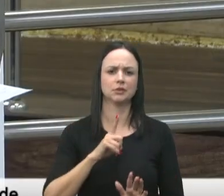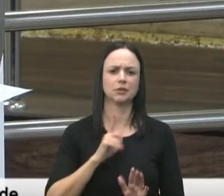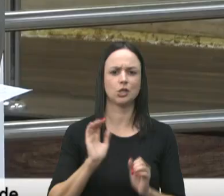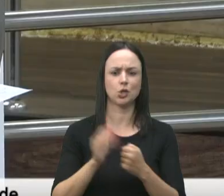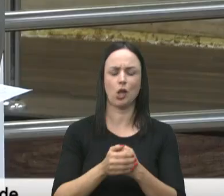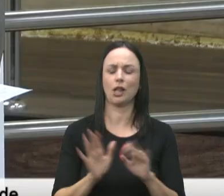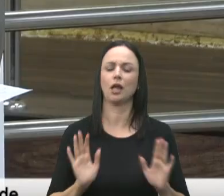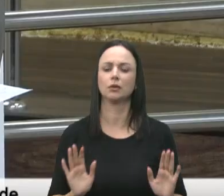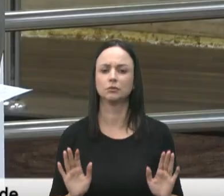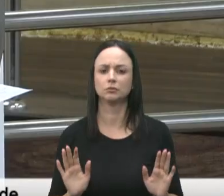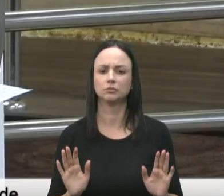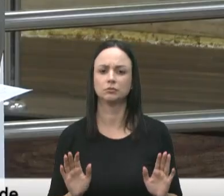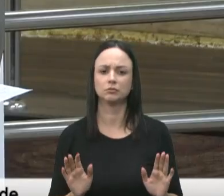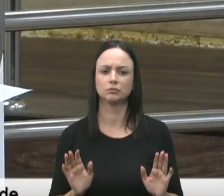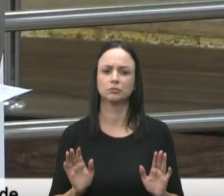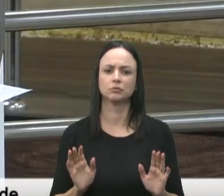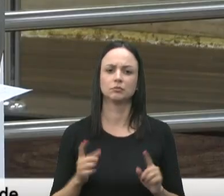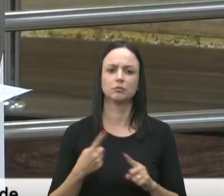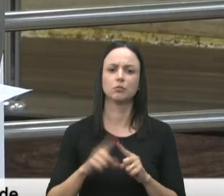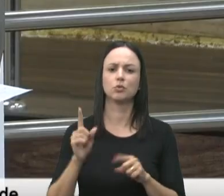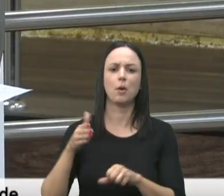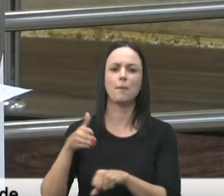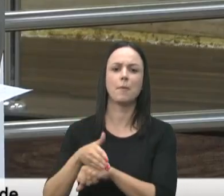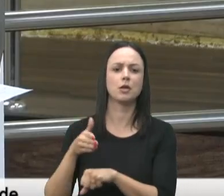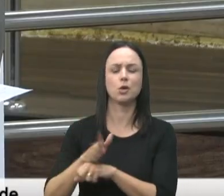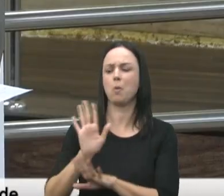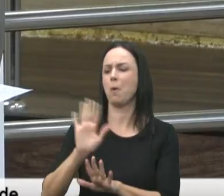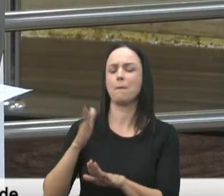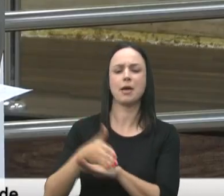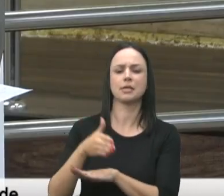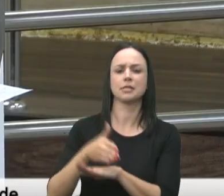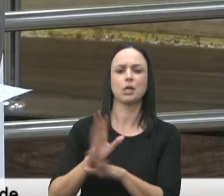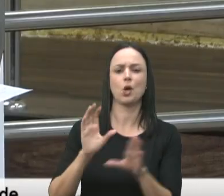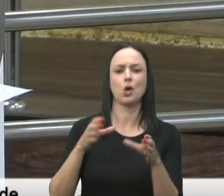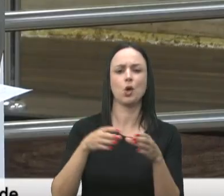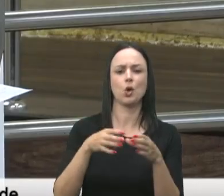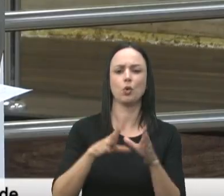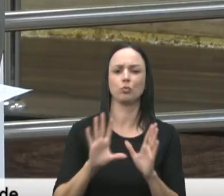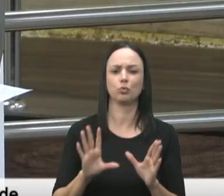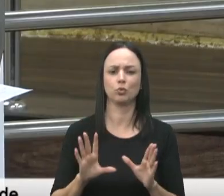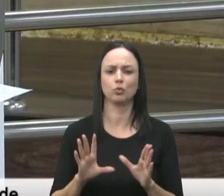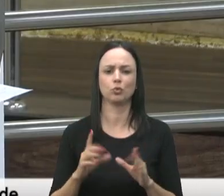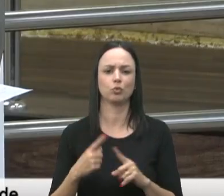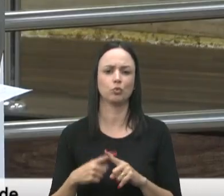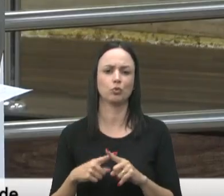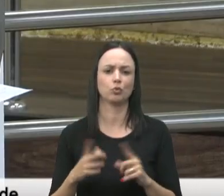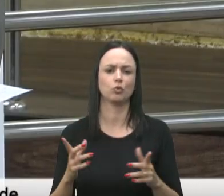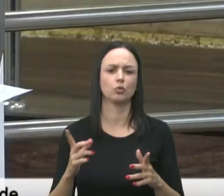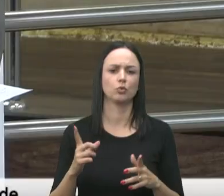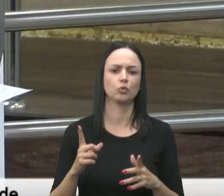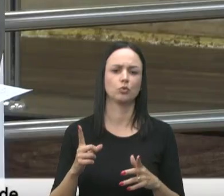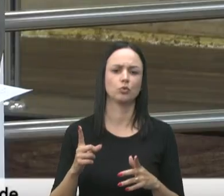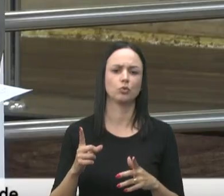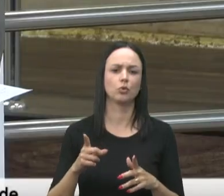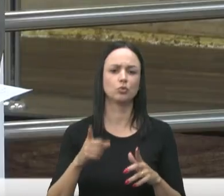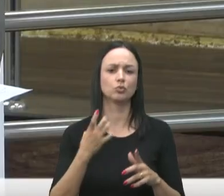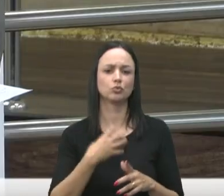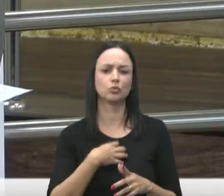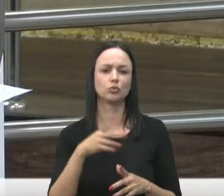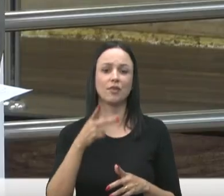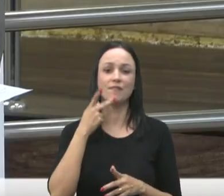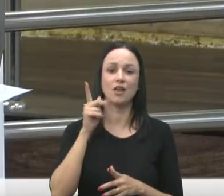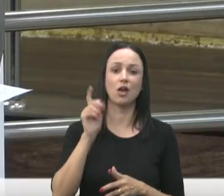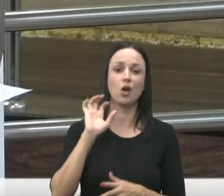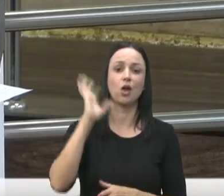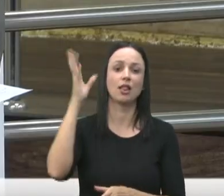escondida. Senão, não pode participar X, Y e Z grupos da parada. Porque é uma maneira de você falar que o que